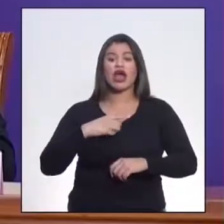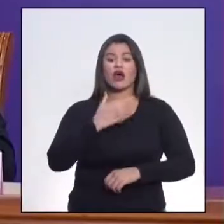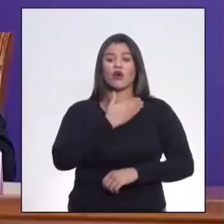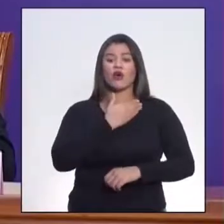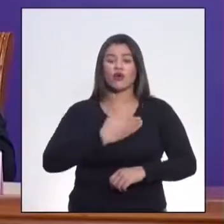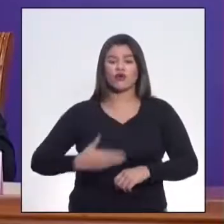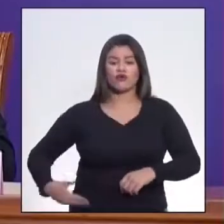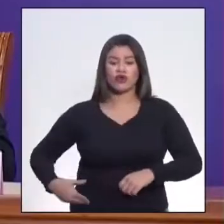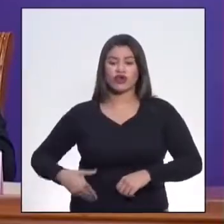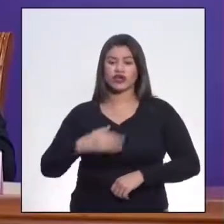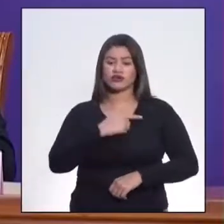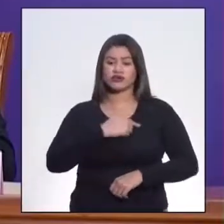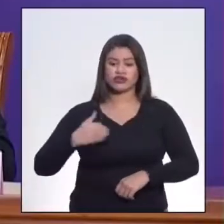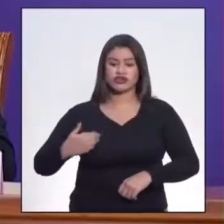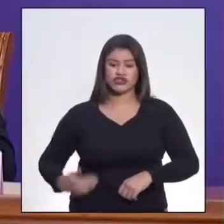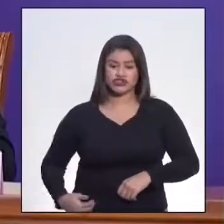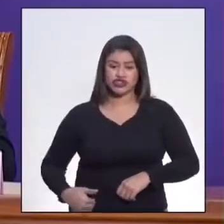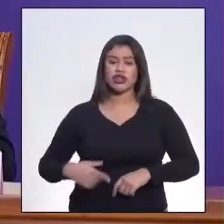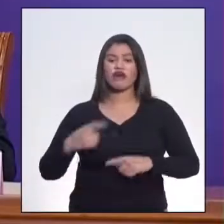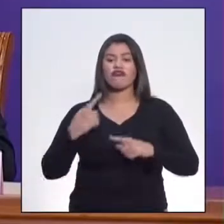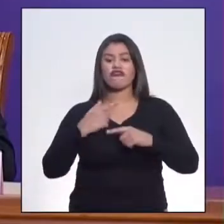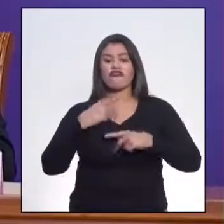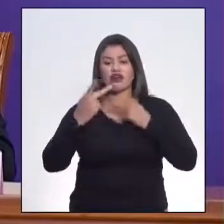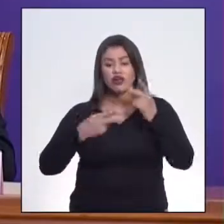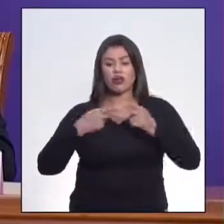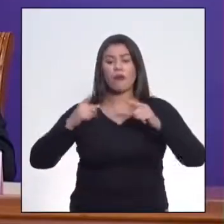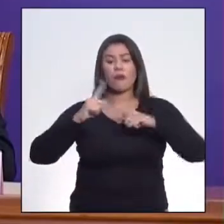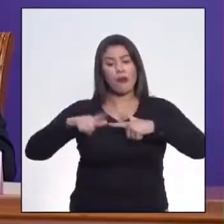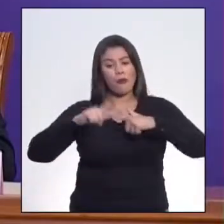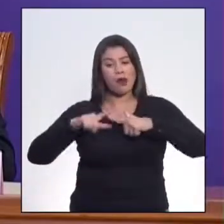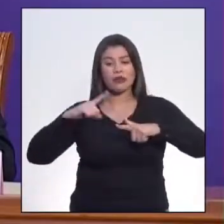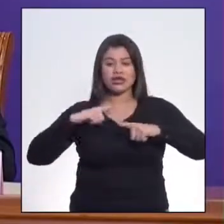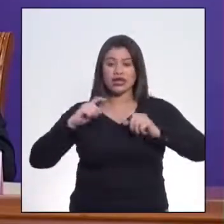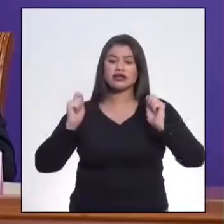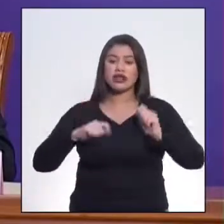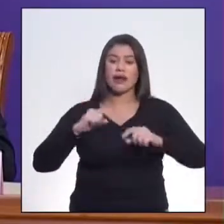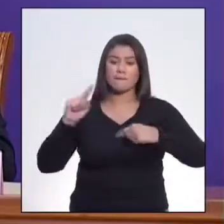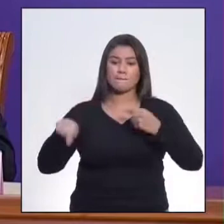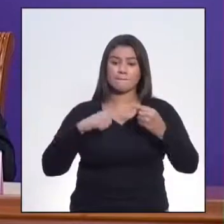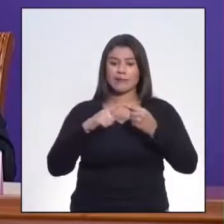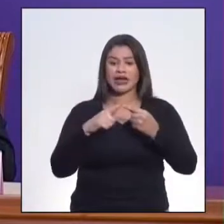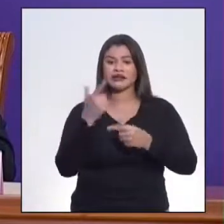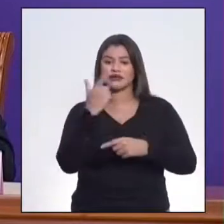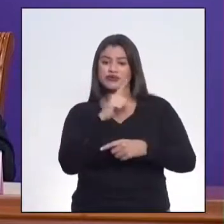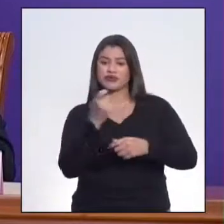país tem capacidade para atingir suas metas sociais e econômicas para este ano.